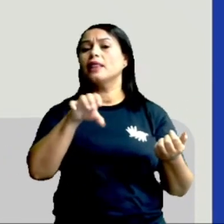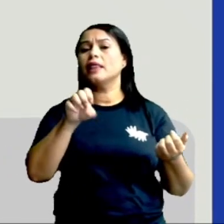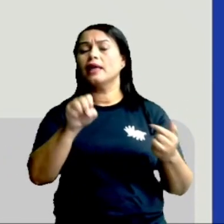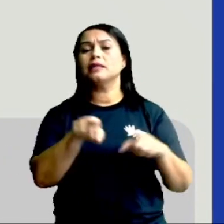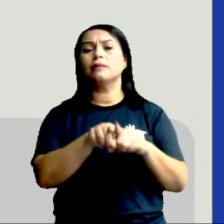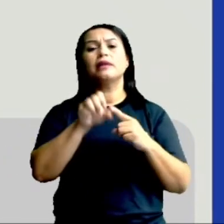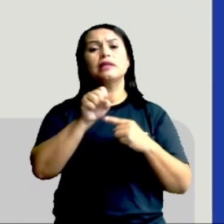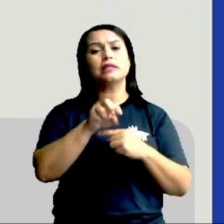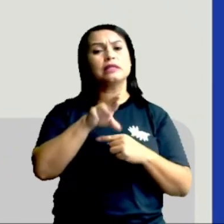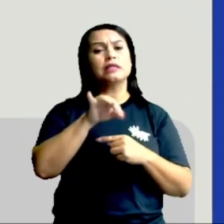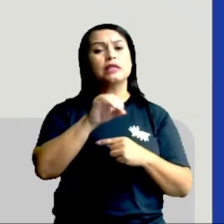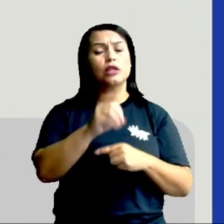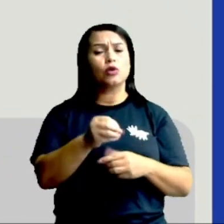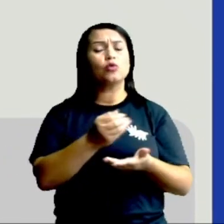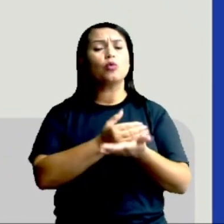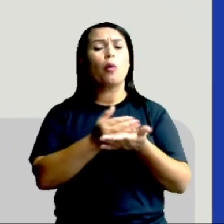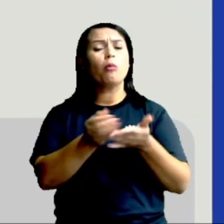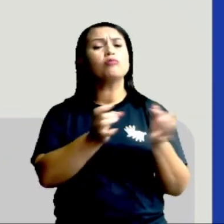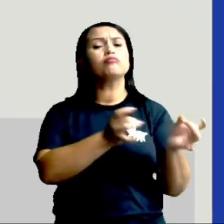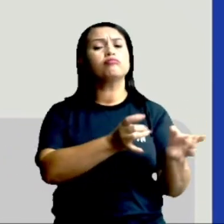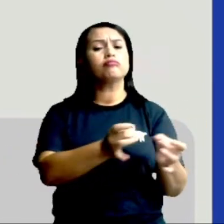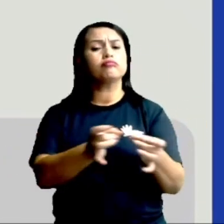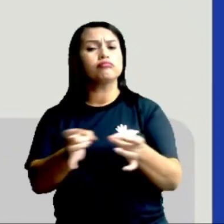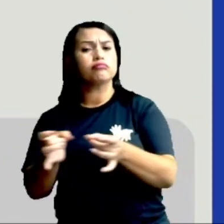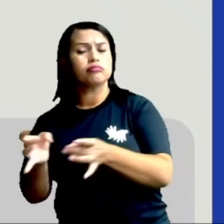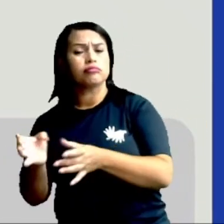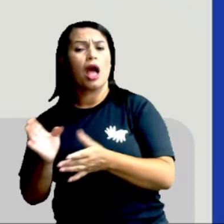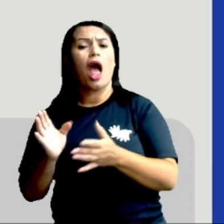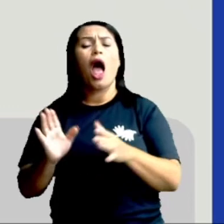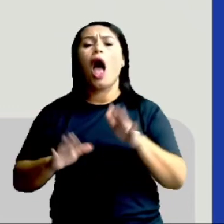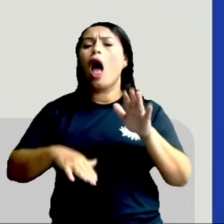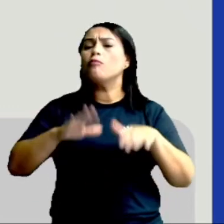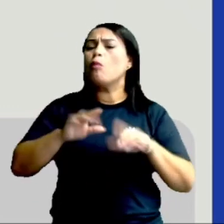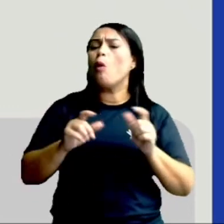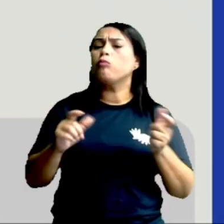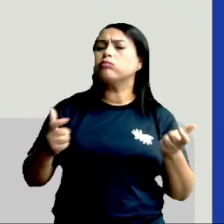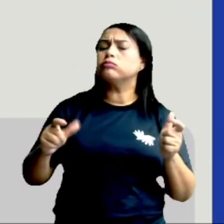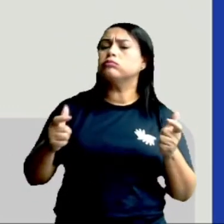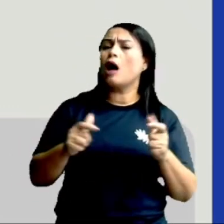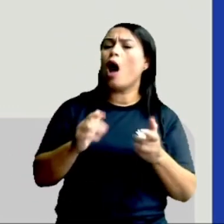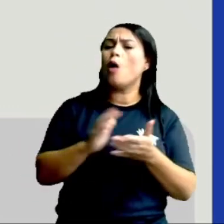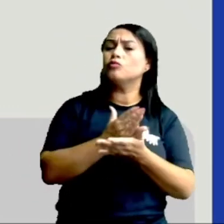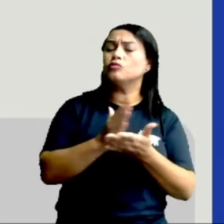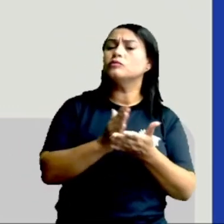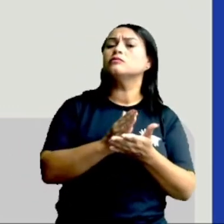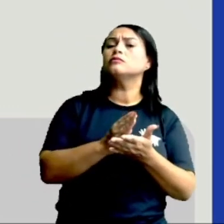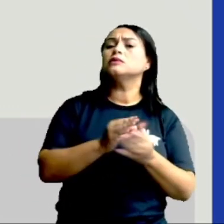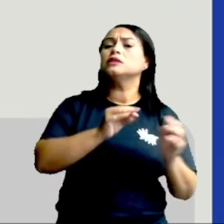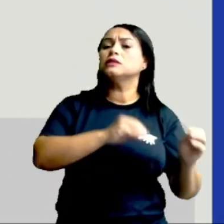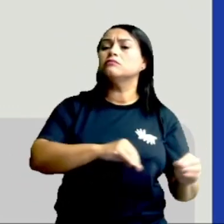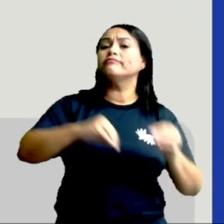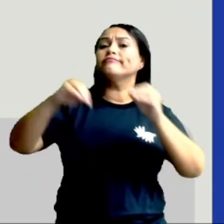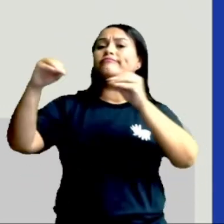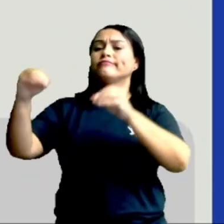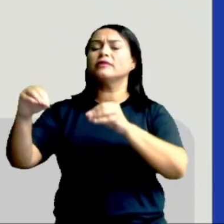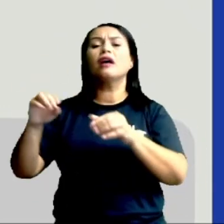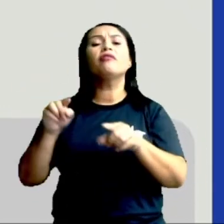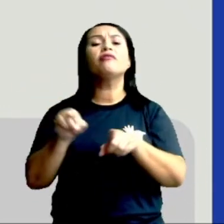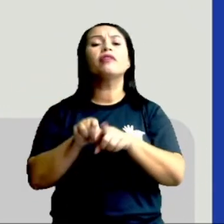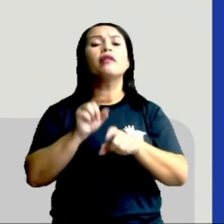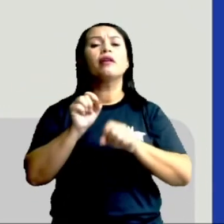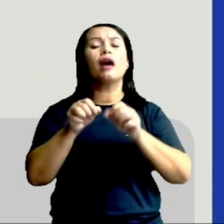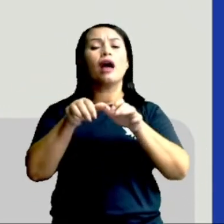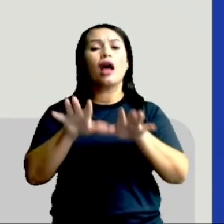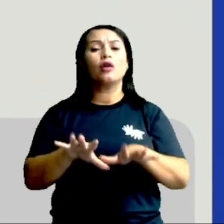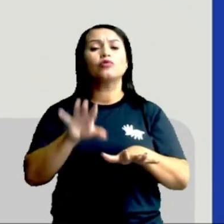no mercado. Aos poucos, alguns imigrantes deixaram a região, ficando os libaneses e sírios e